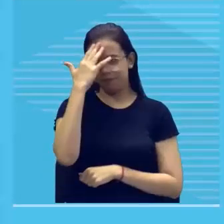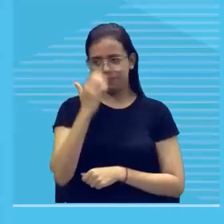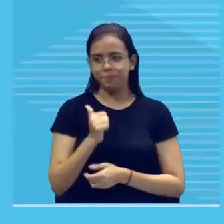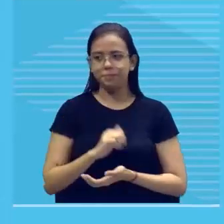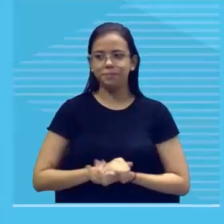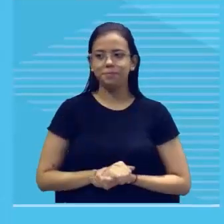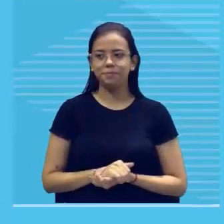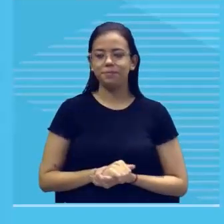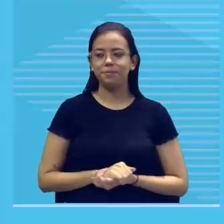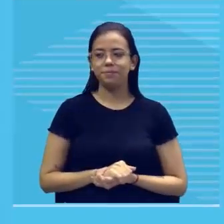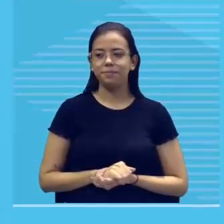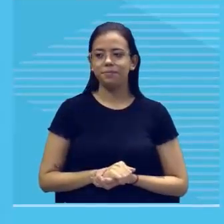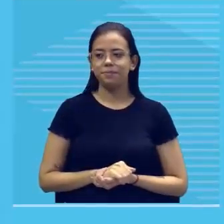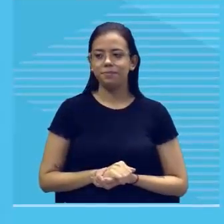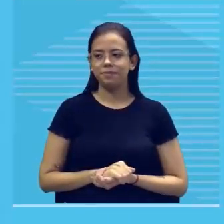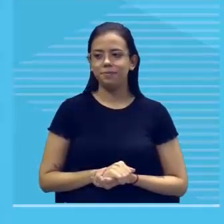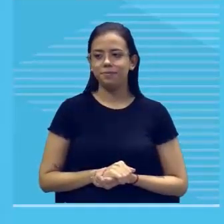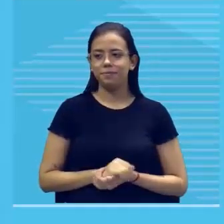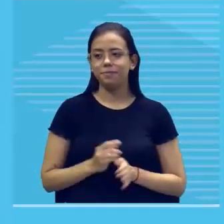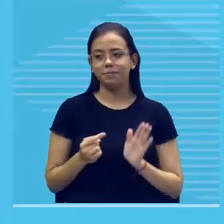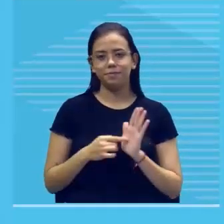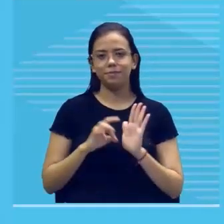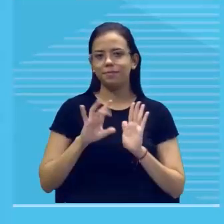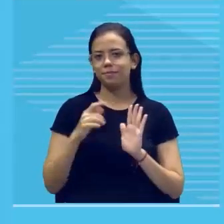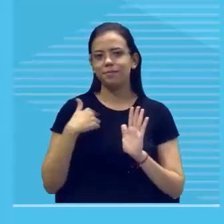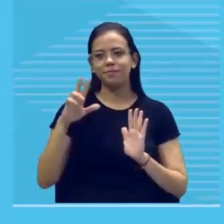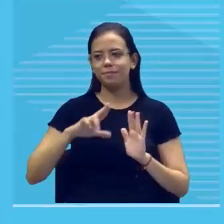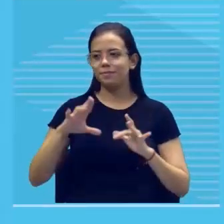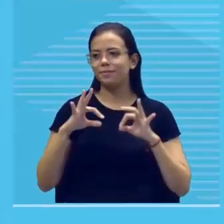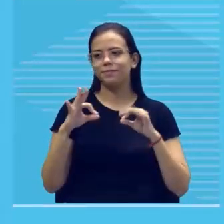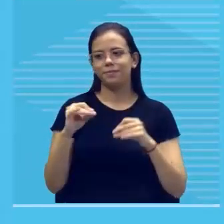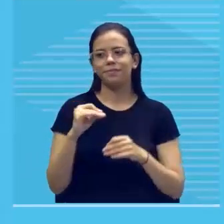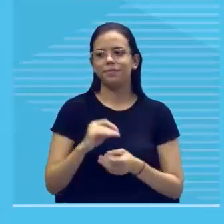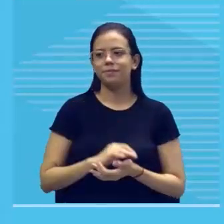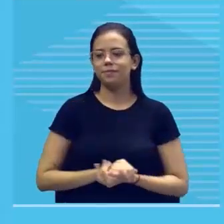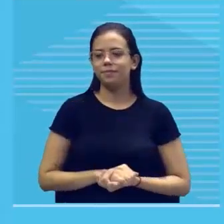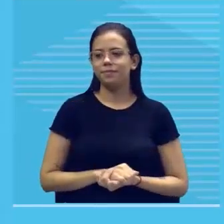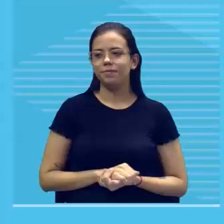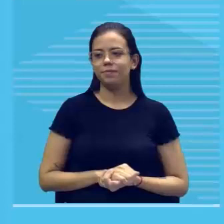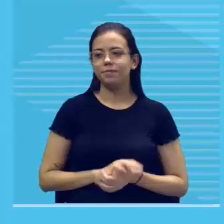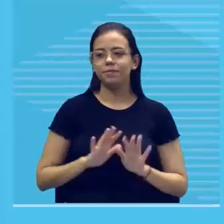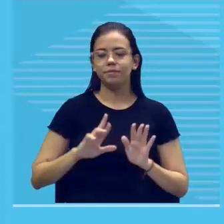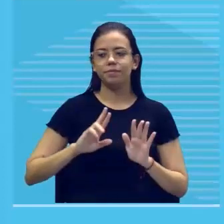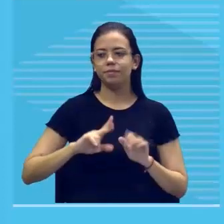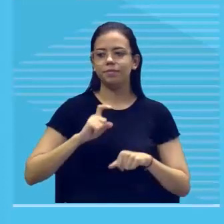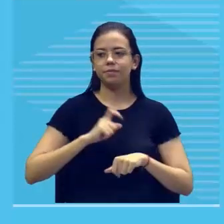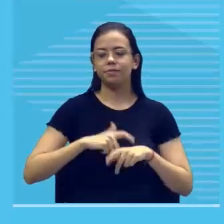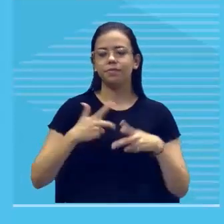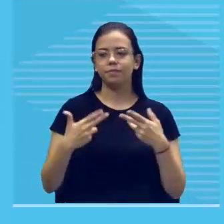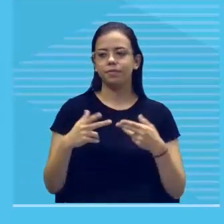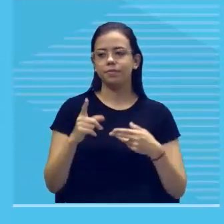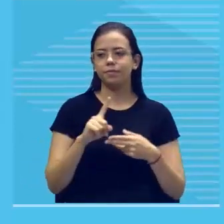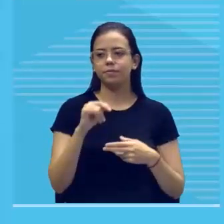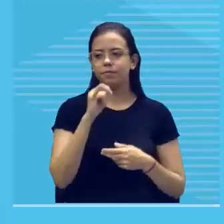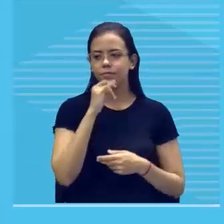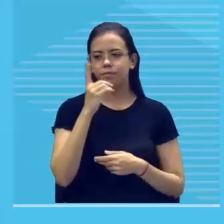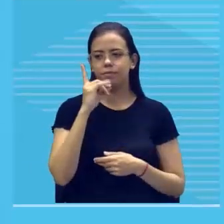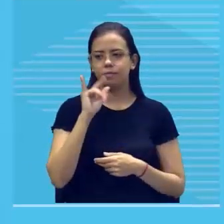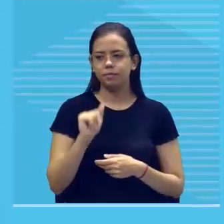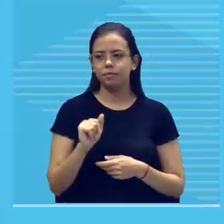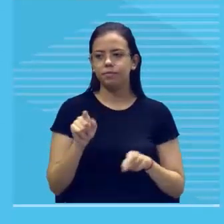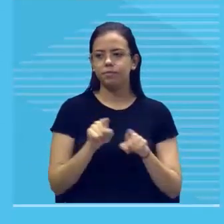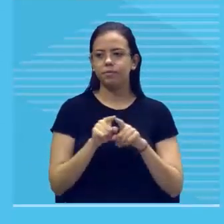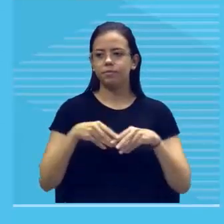só que eu não vou fazer isso ao mesmo tempo Dias tecidos e marcas